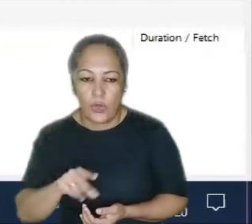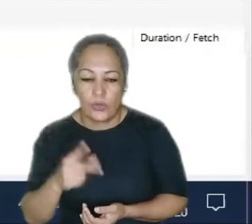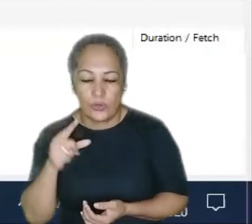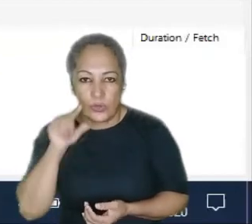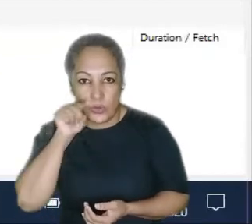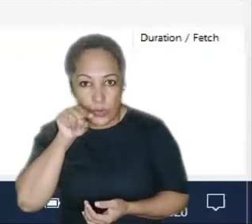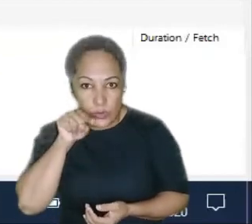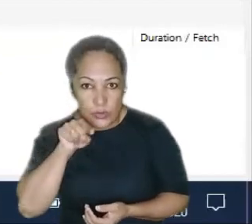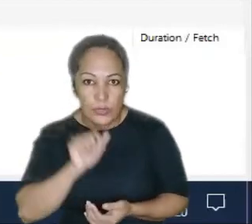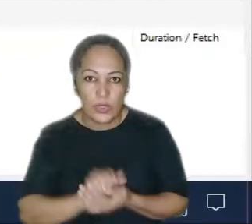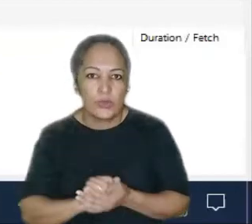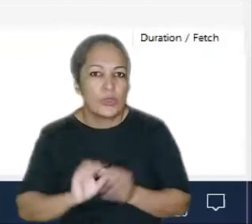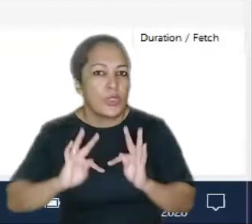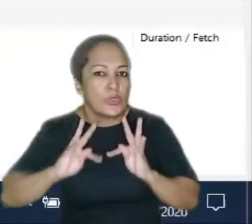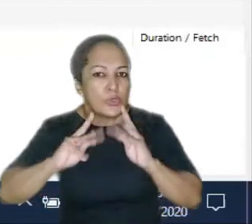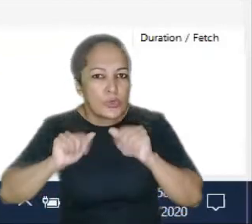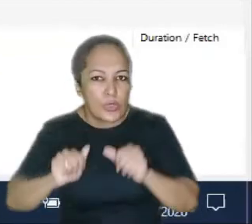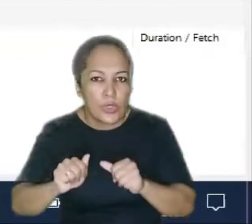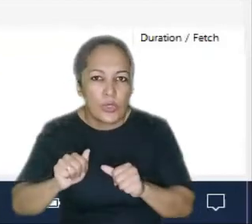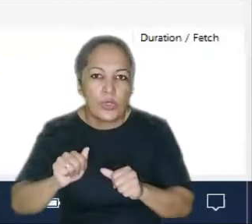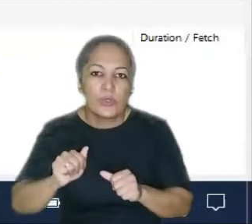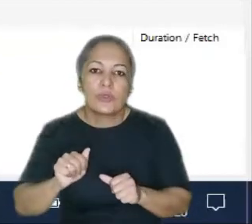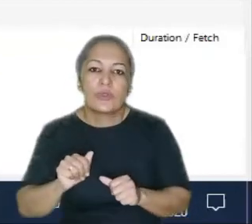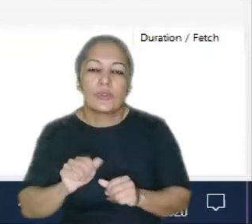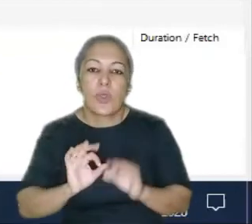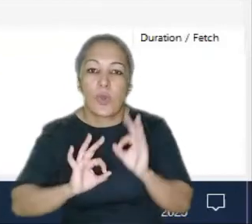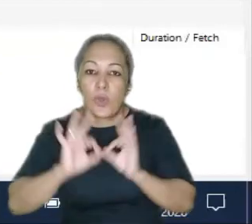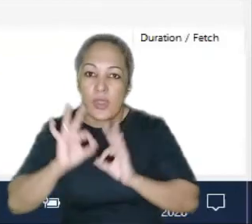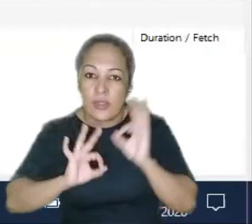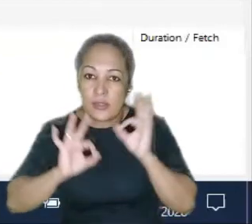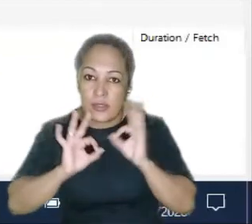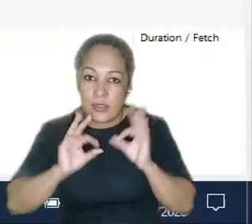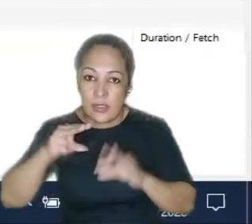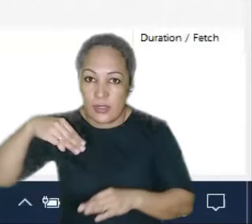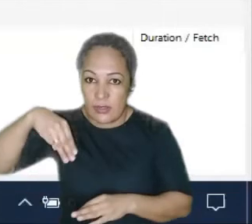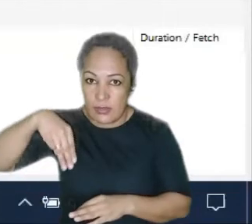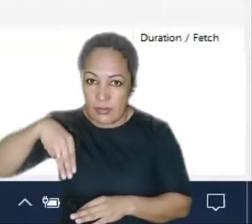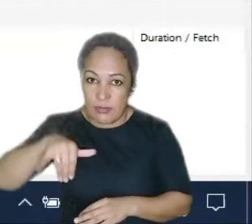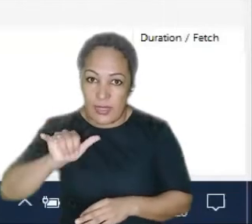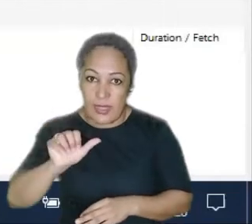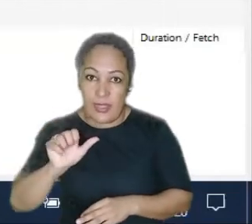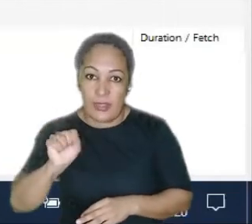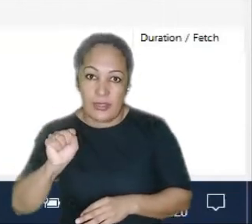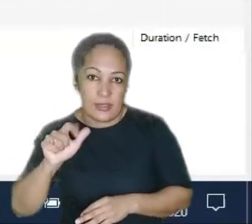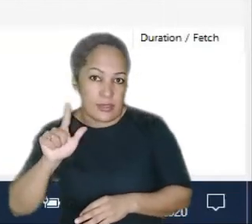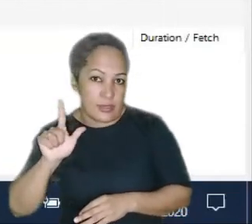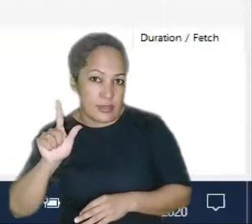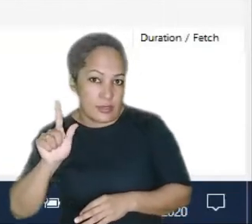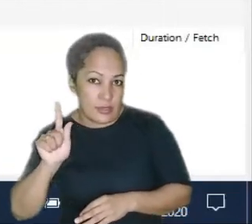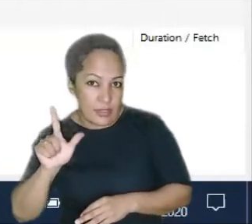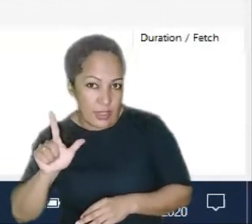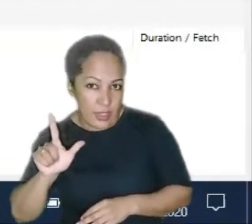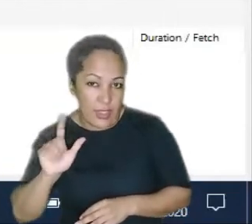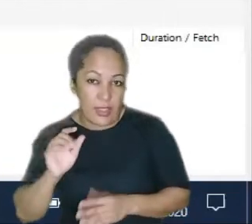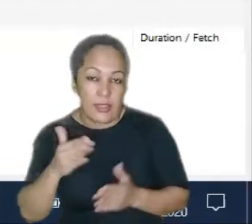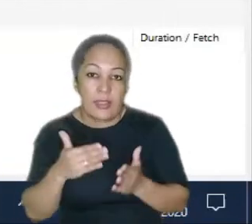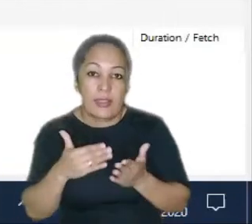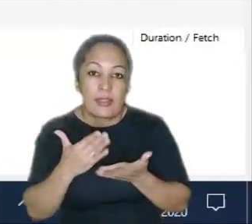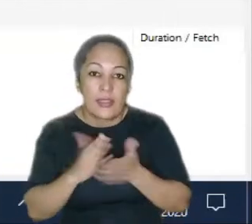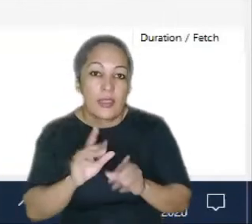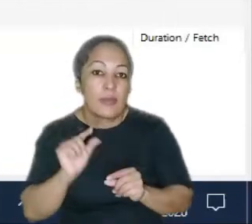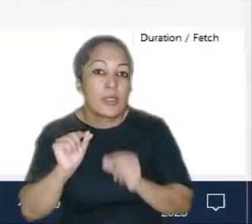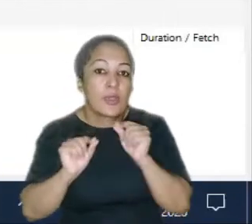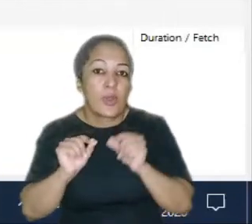comando SQL, tá? Já vamos introduzir aí. Todo comando SQL, ele termina com ponto e vírgula. Então, cada